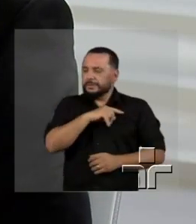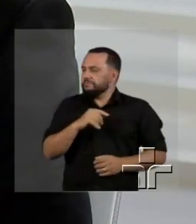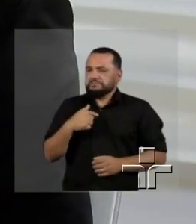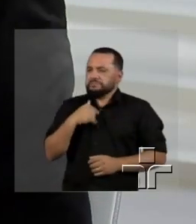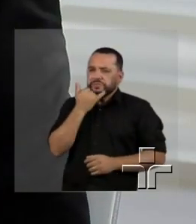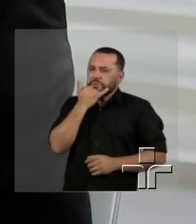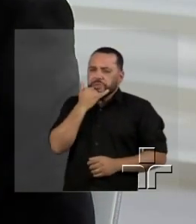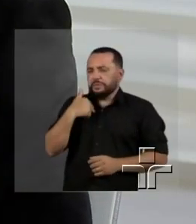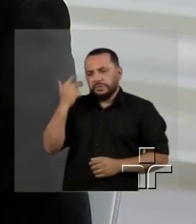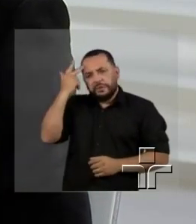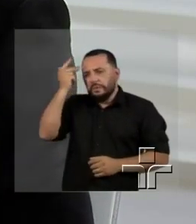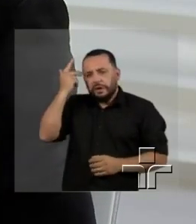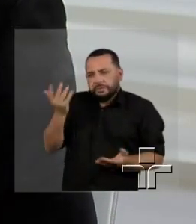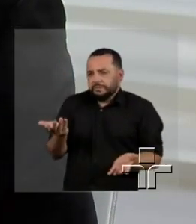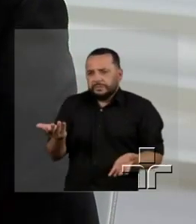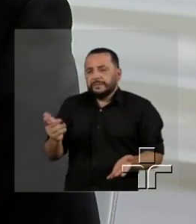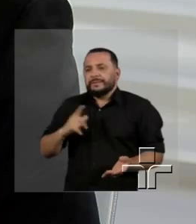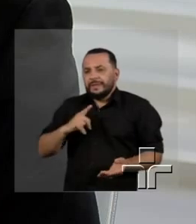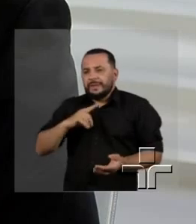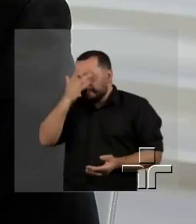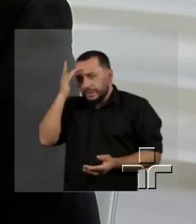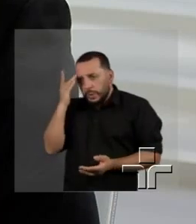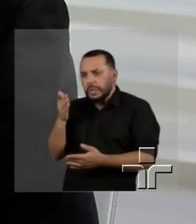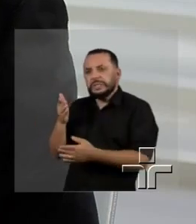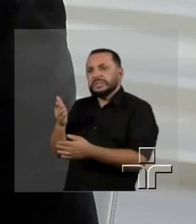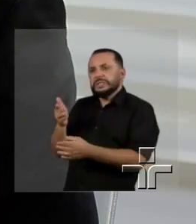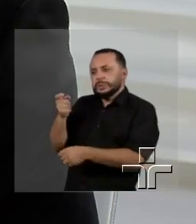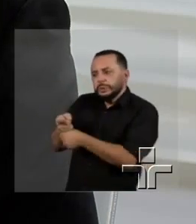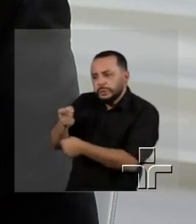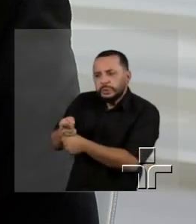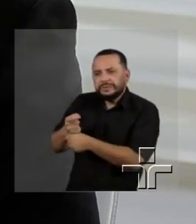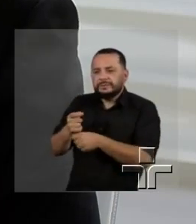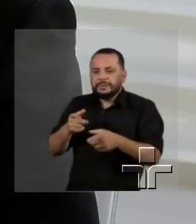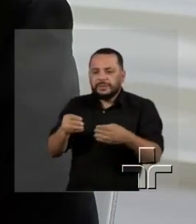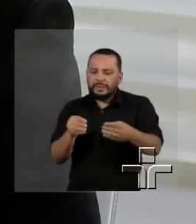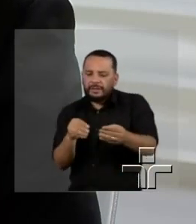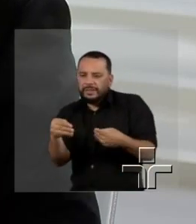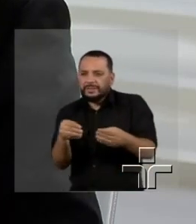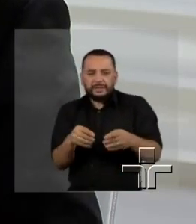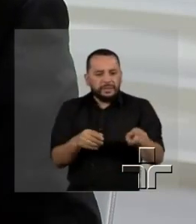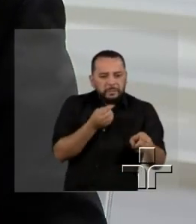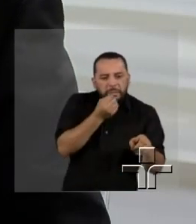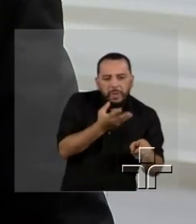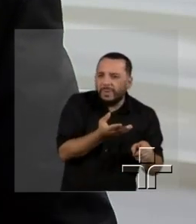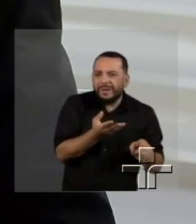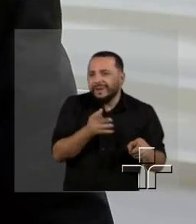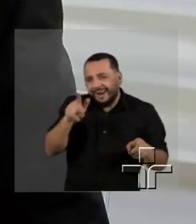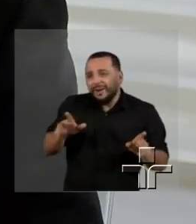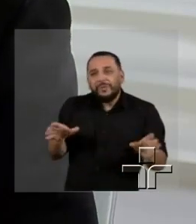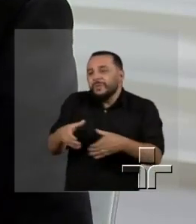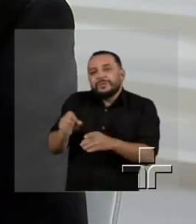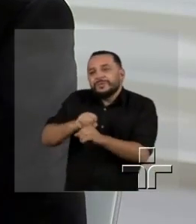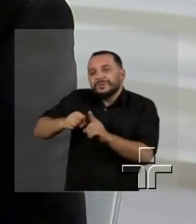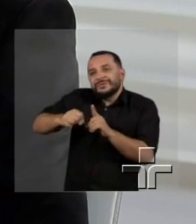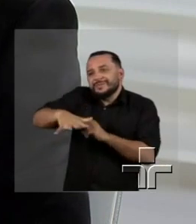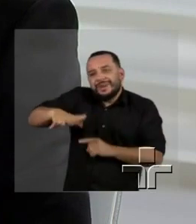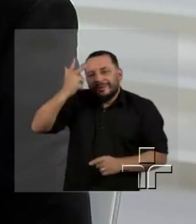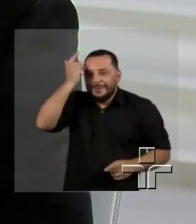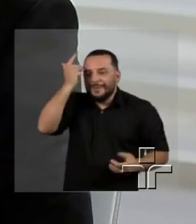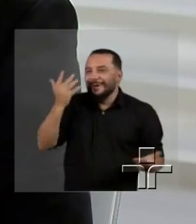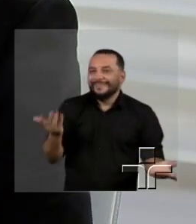Minha experiência de vida ela foi muito diversificada. Eu tenho a parte clássica militar, né, a parte